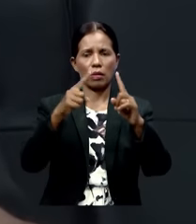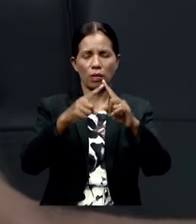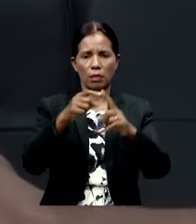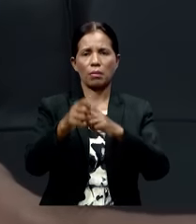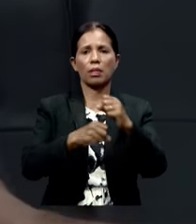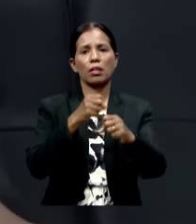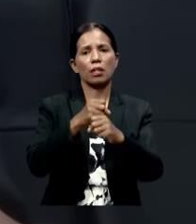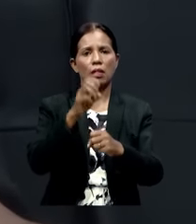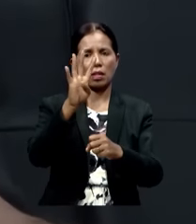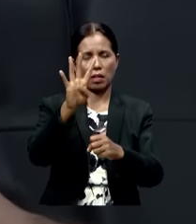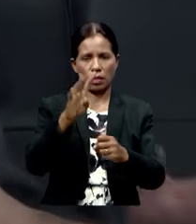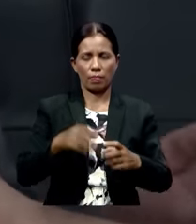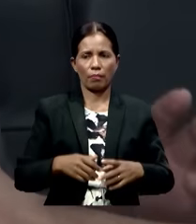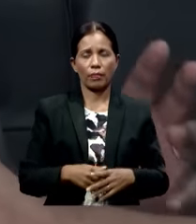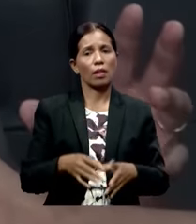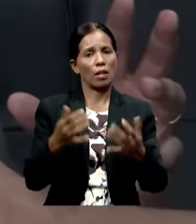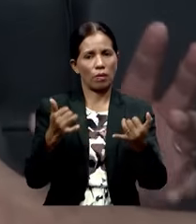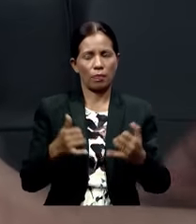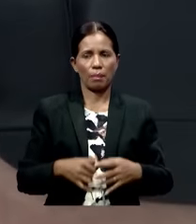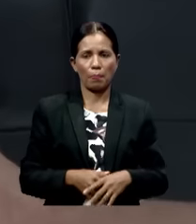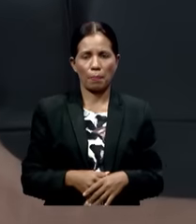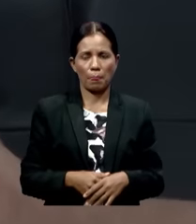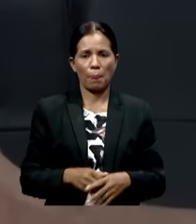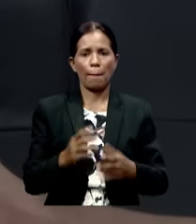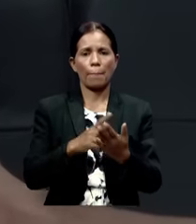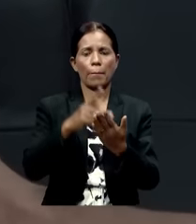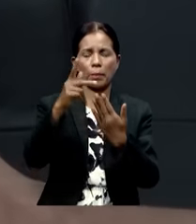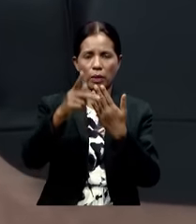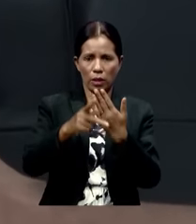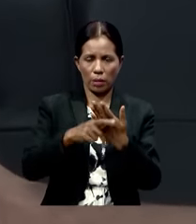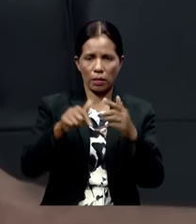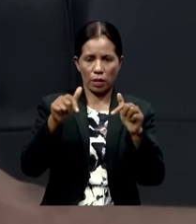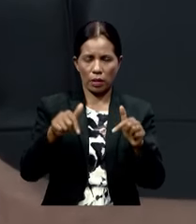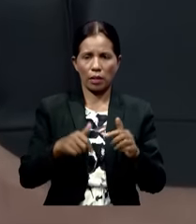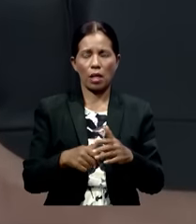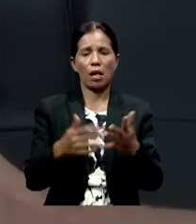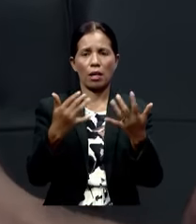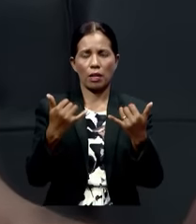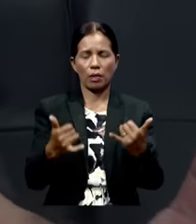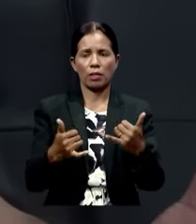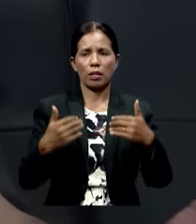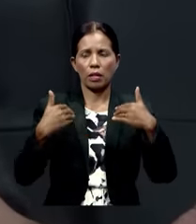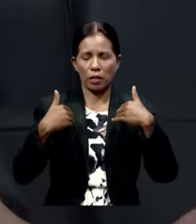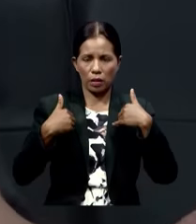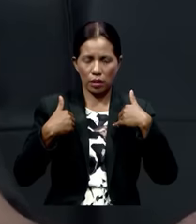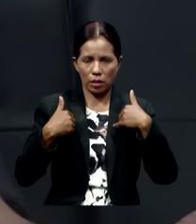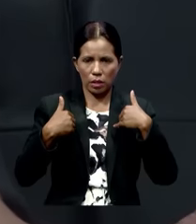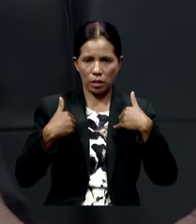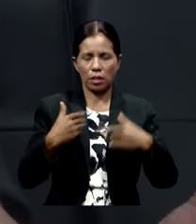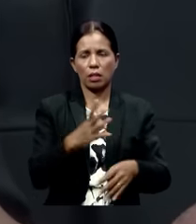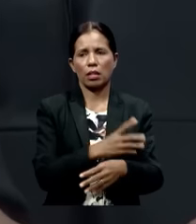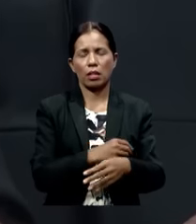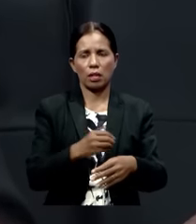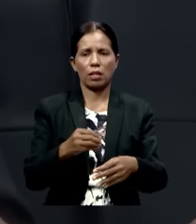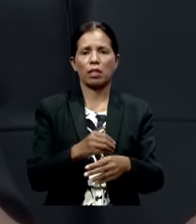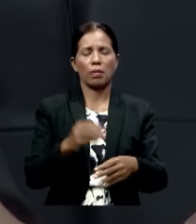hat. Agora, programa ida nebe maka agora mosu polimika botne, né?